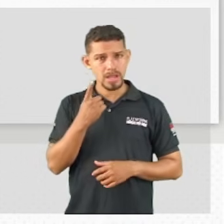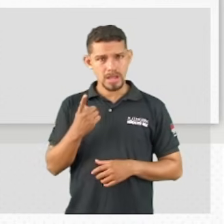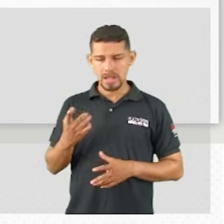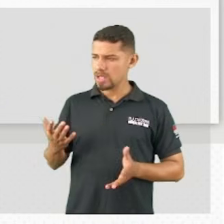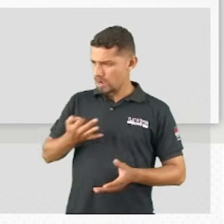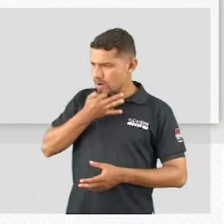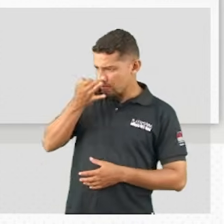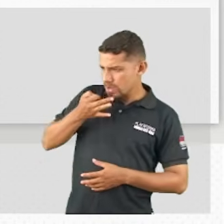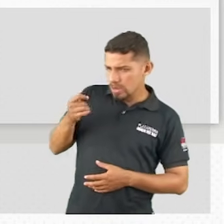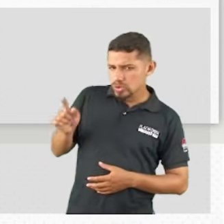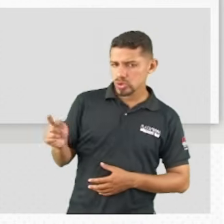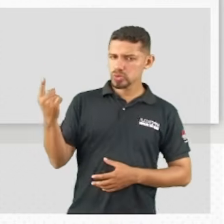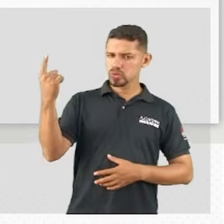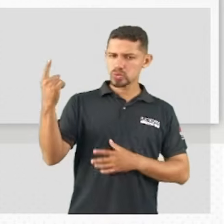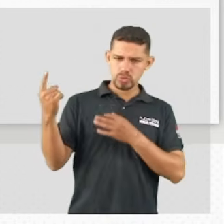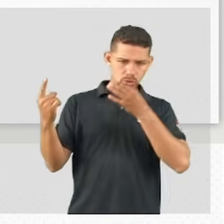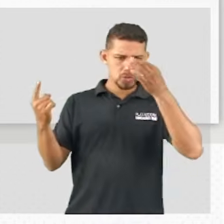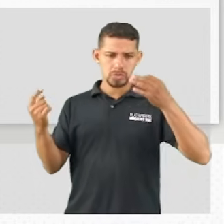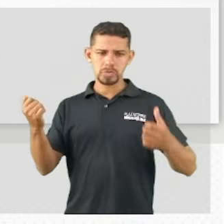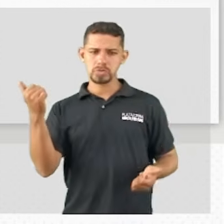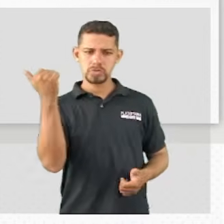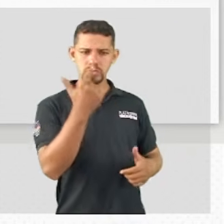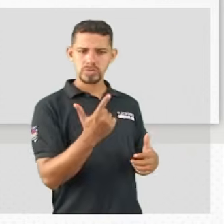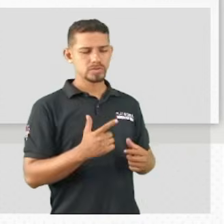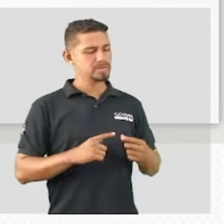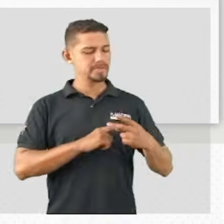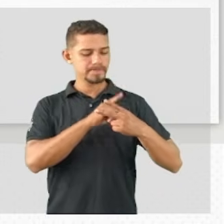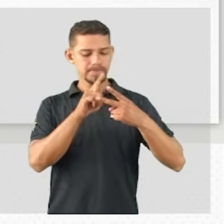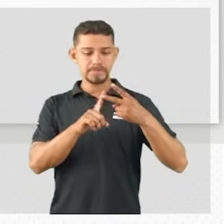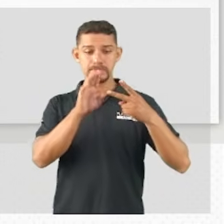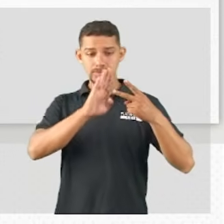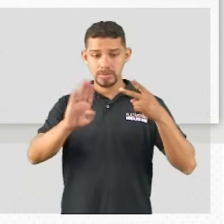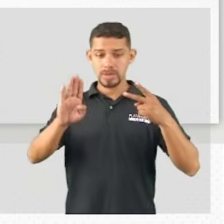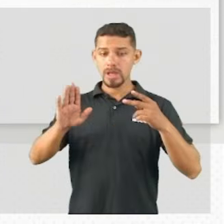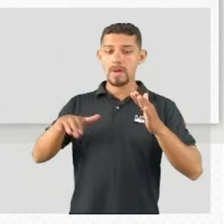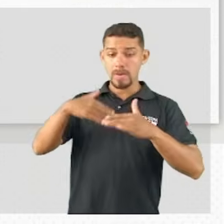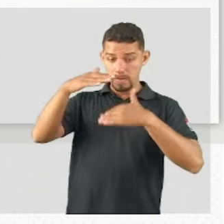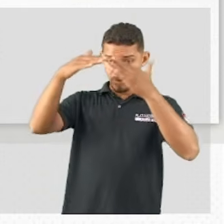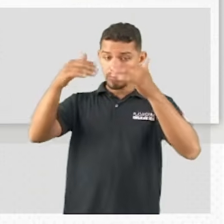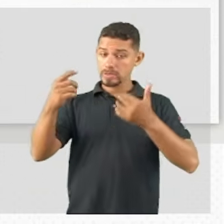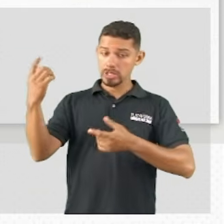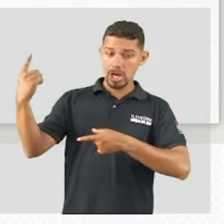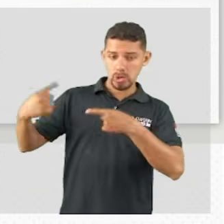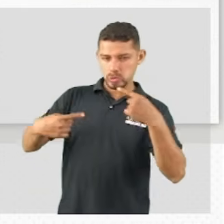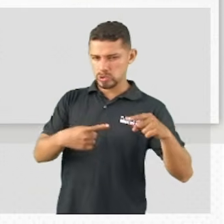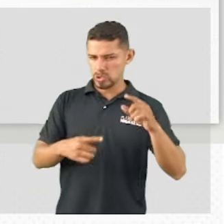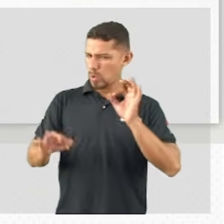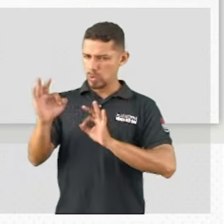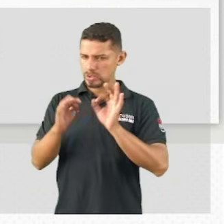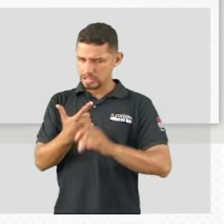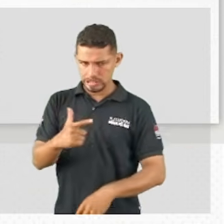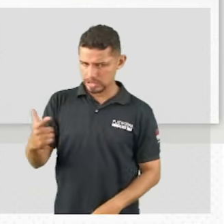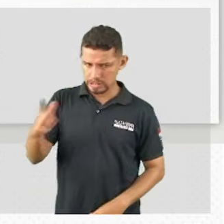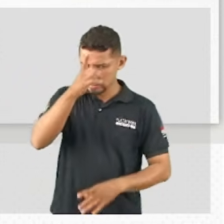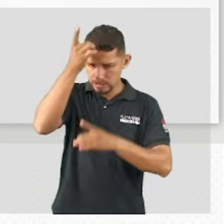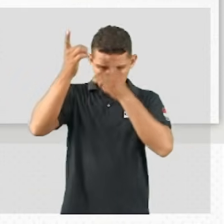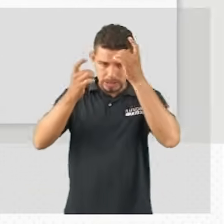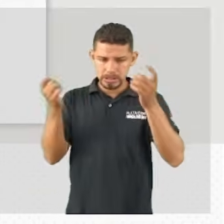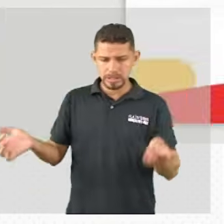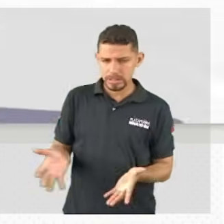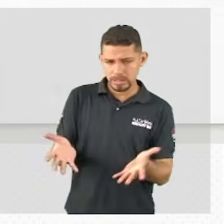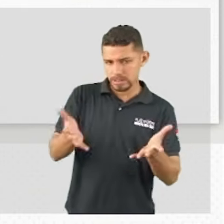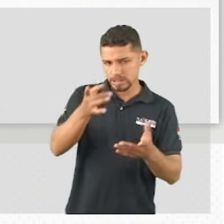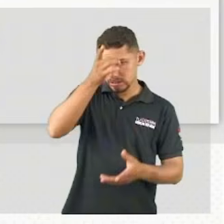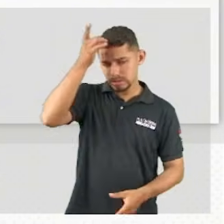dos participantes sobre os demais. Letra B, promover a discussão desorganizada de ideias para estimular